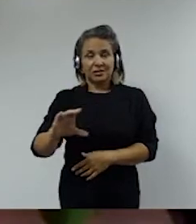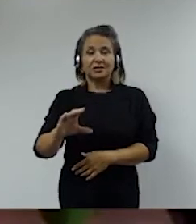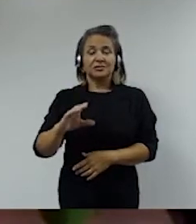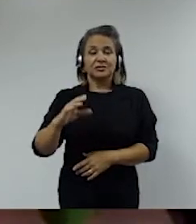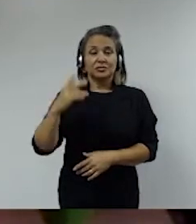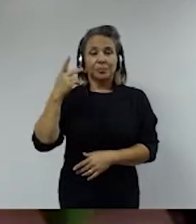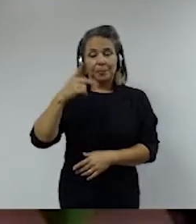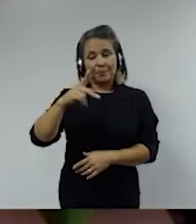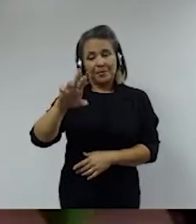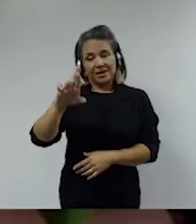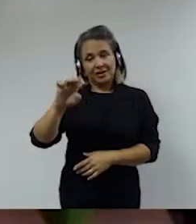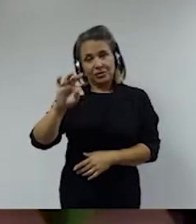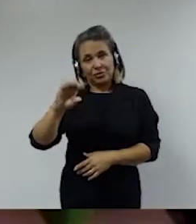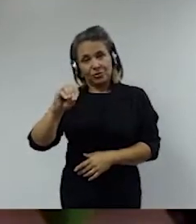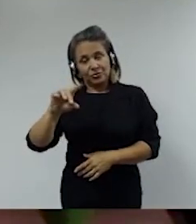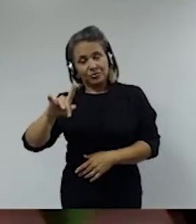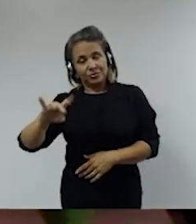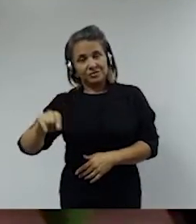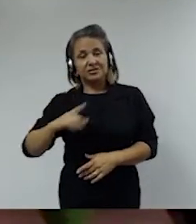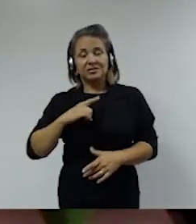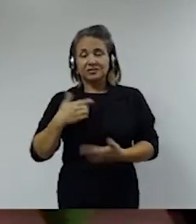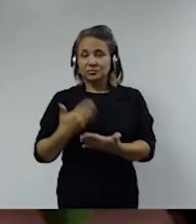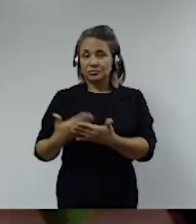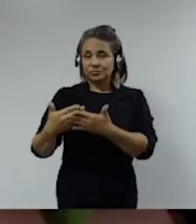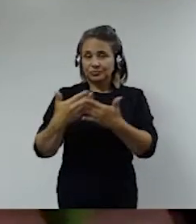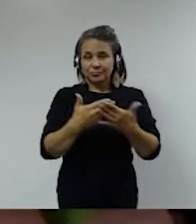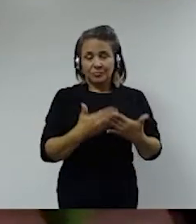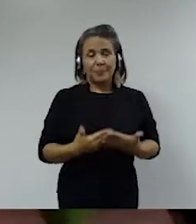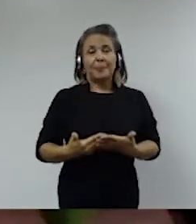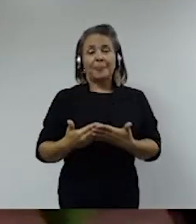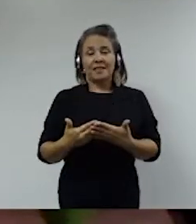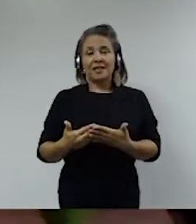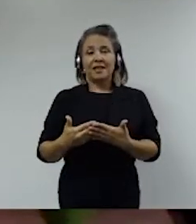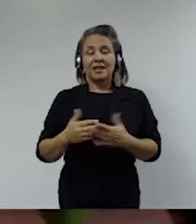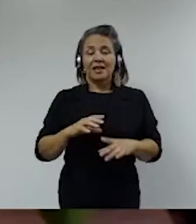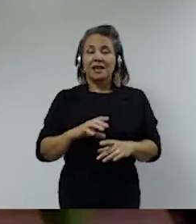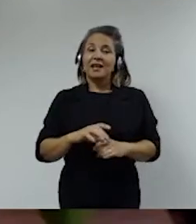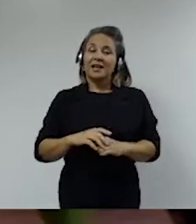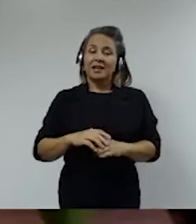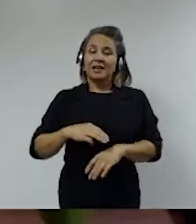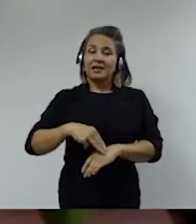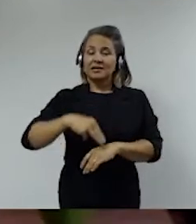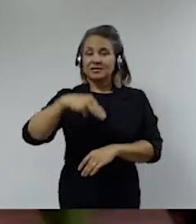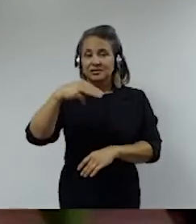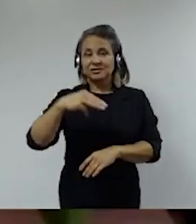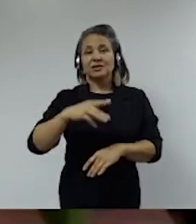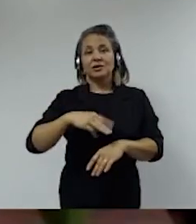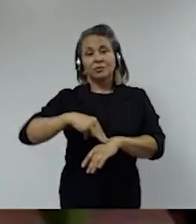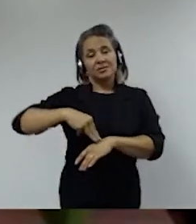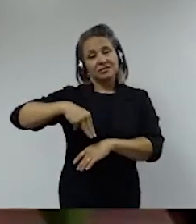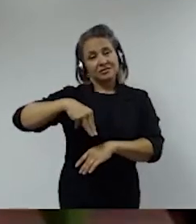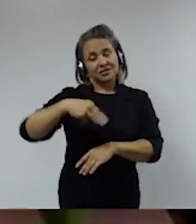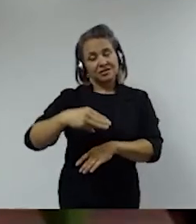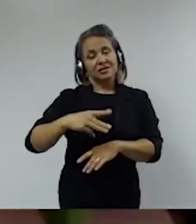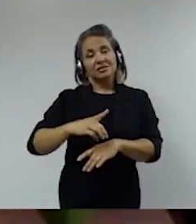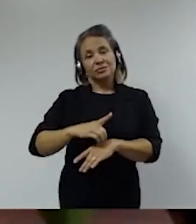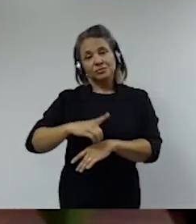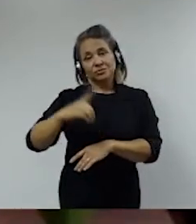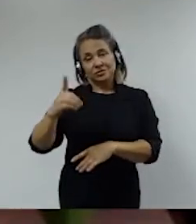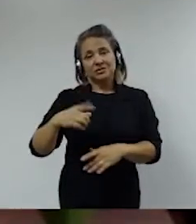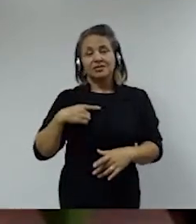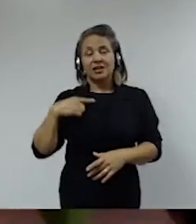UERJ, lecionando nos cursos de graduação, mestrado e doutorado. Dr. Flávio Mirza é